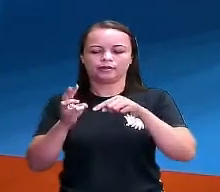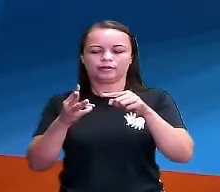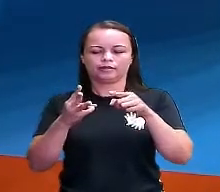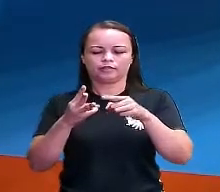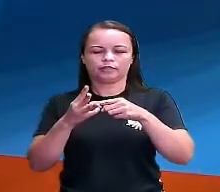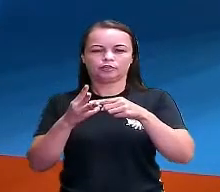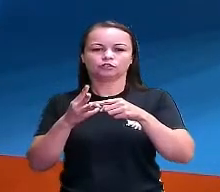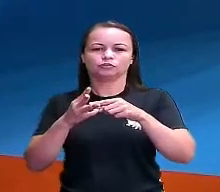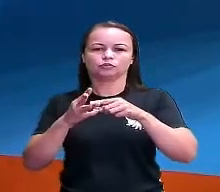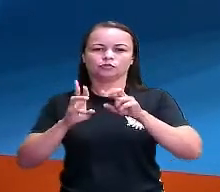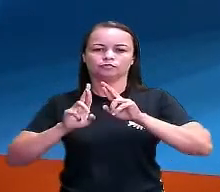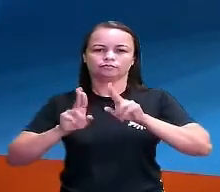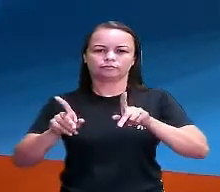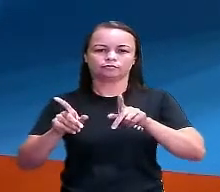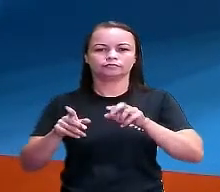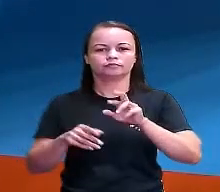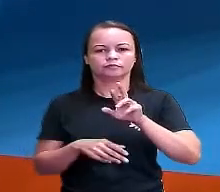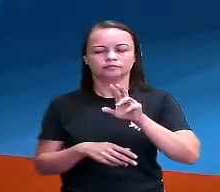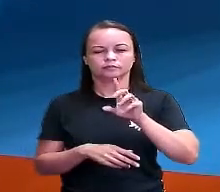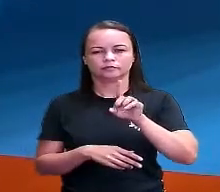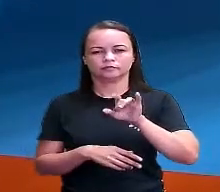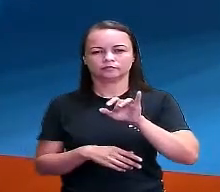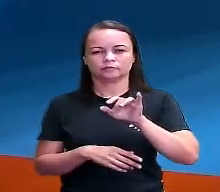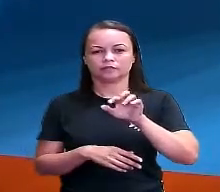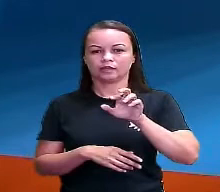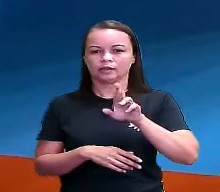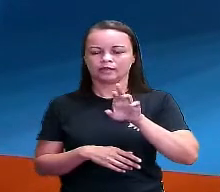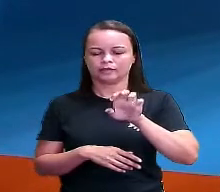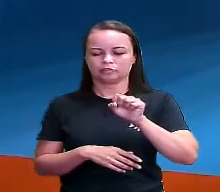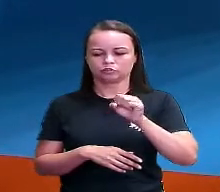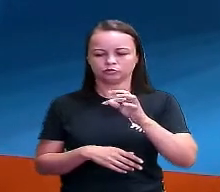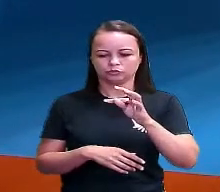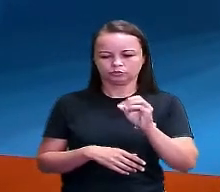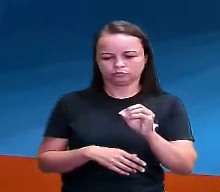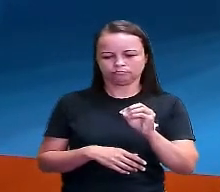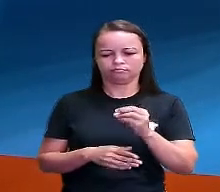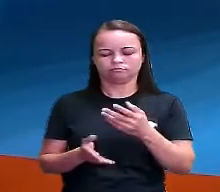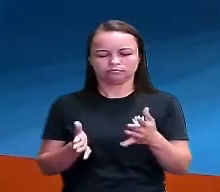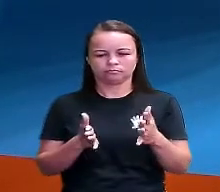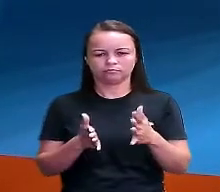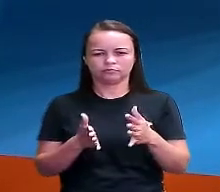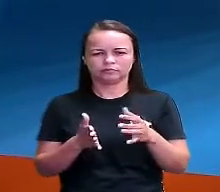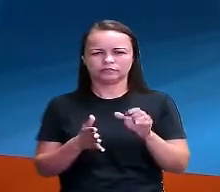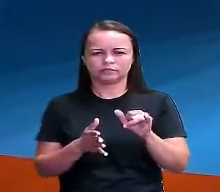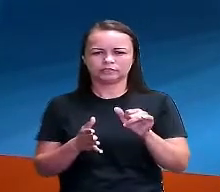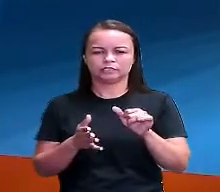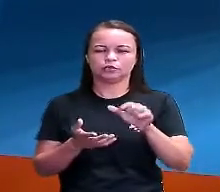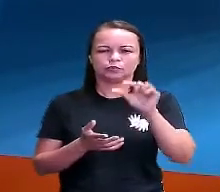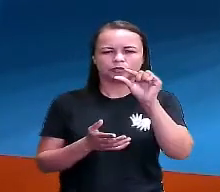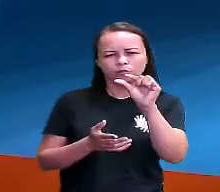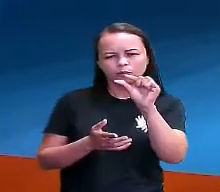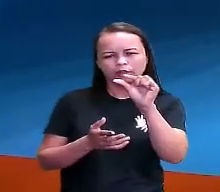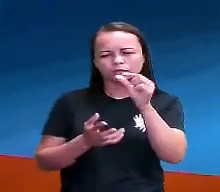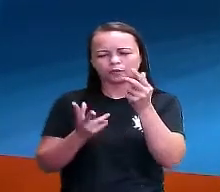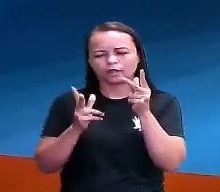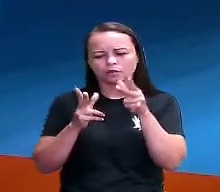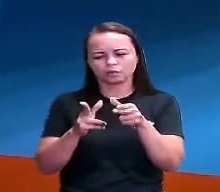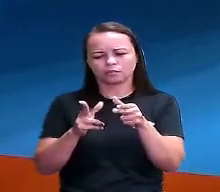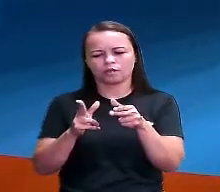Preste atenção na pergunta. Se o minuendo é igual ao subtraindo, então a diferença